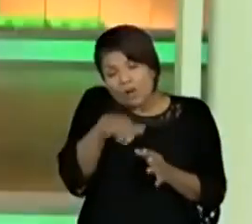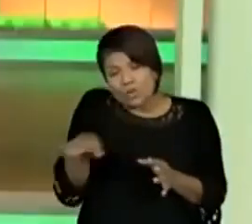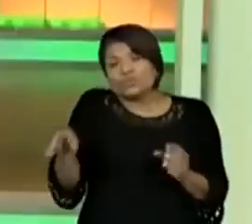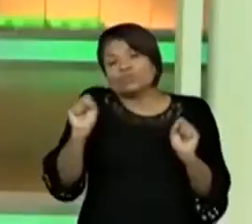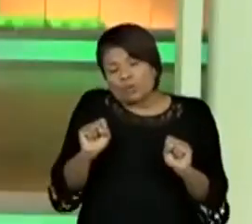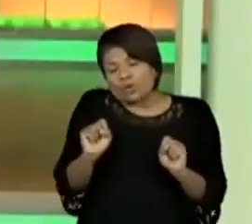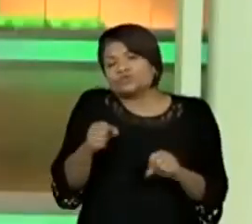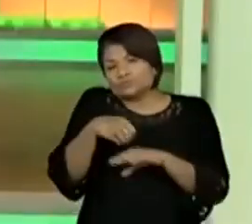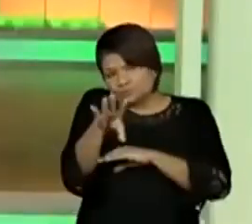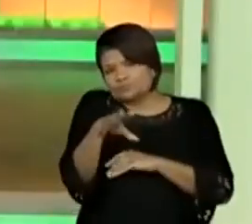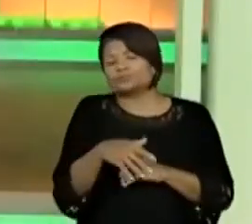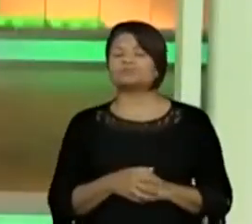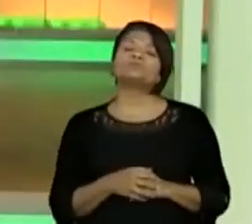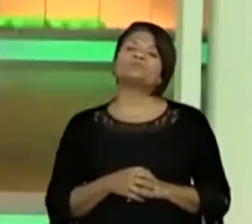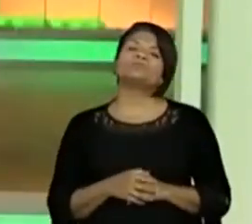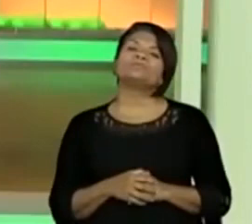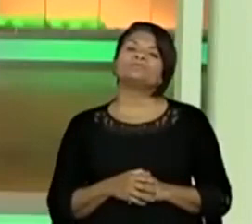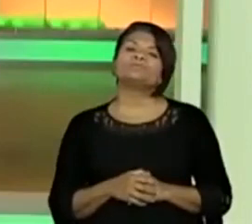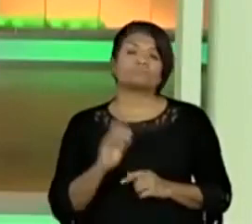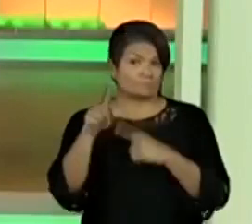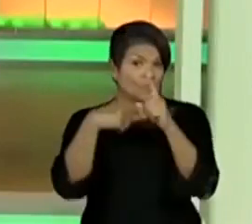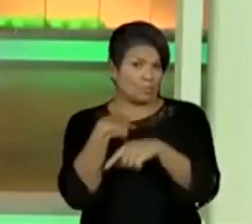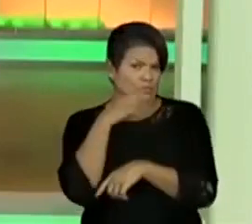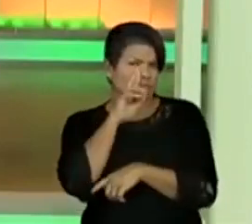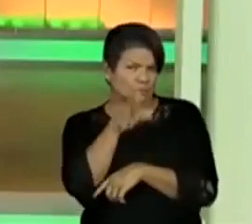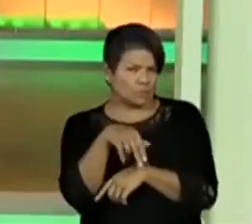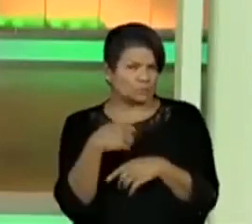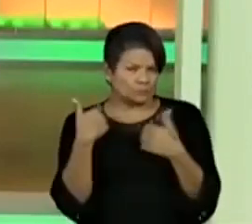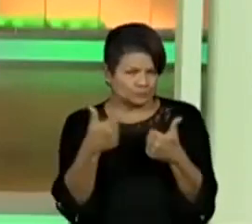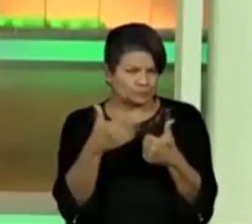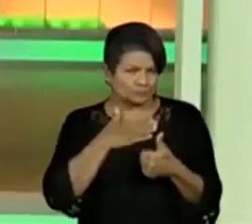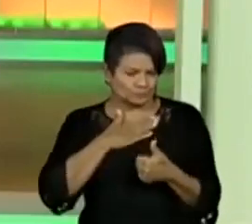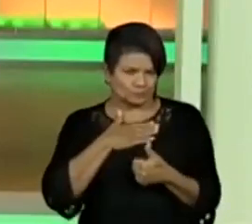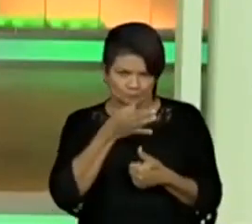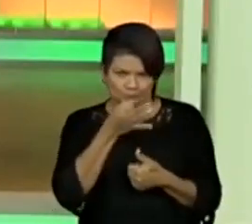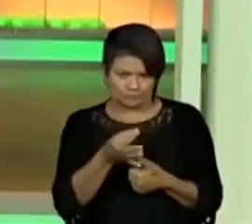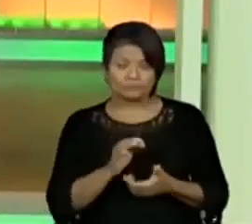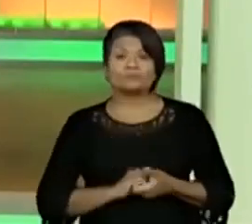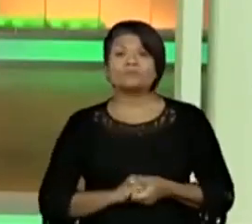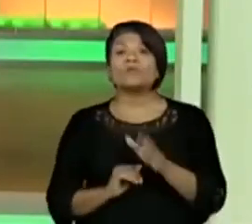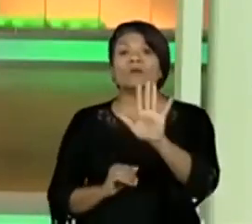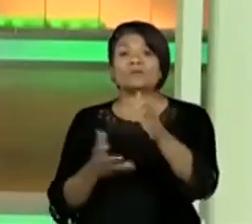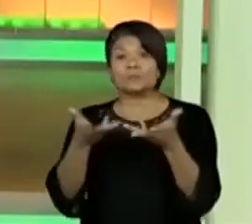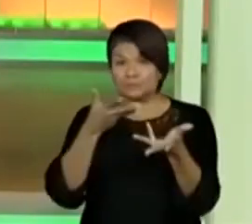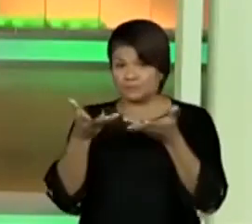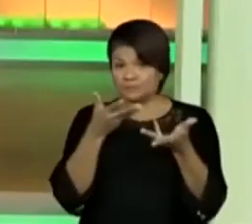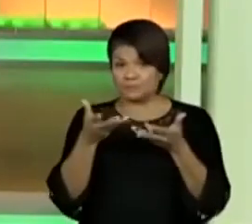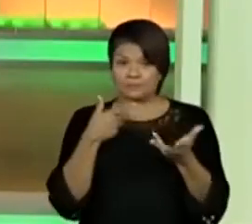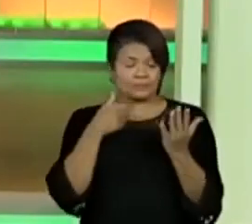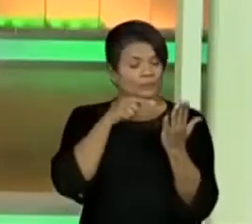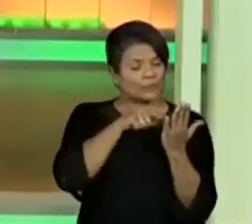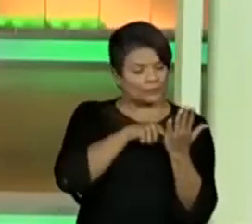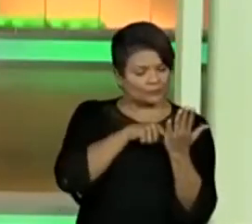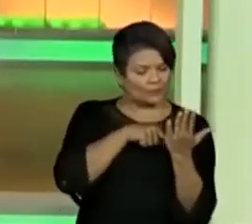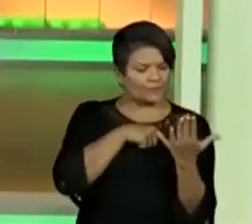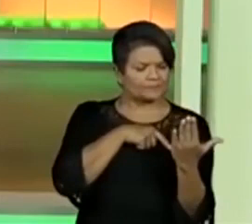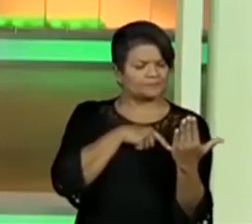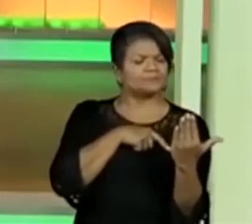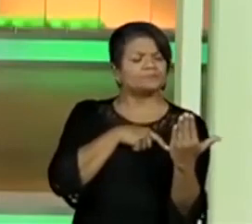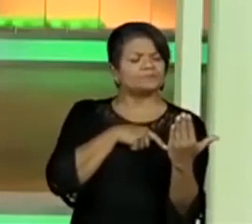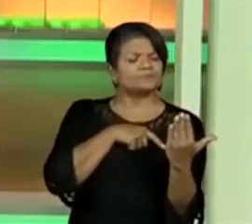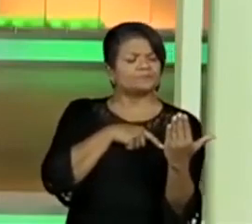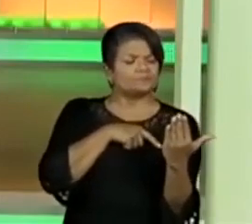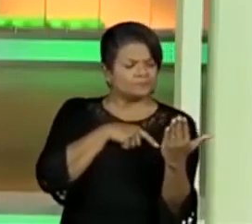eu acho. Pode ser? Então vamos lá. Vou até aproveitar agora aquele momento de interagir com o chat. Vamos ver direitinho o que aconteceu.